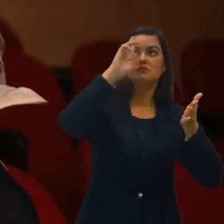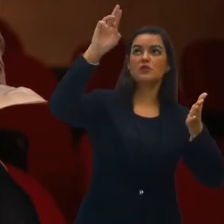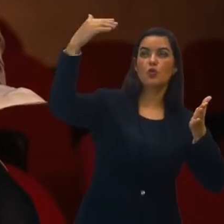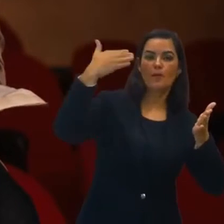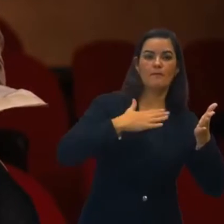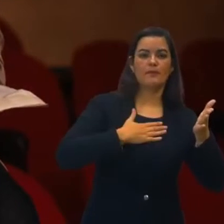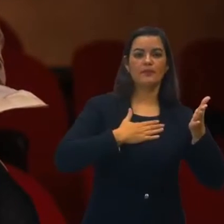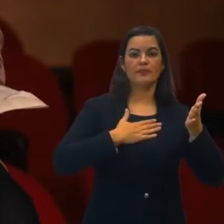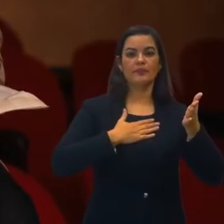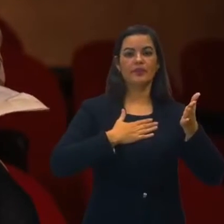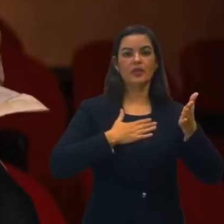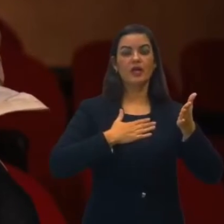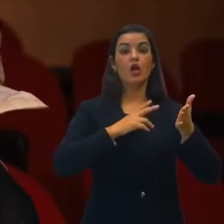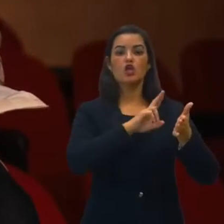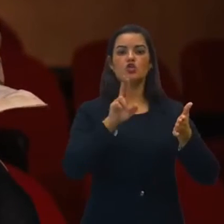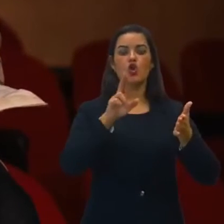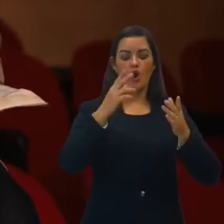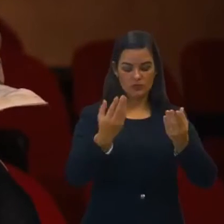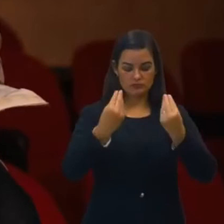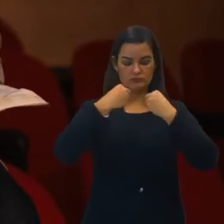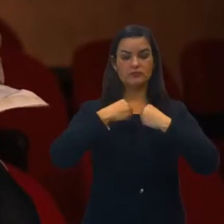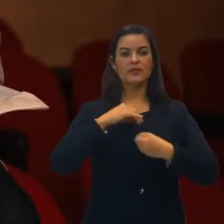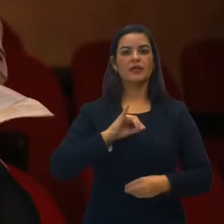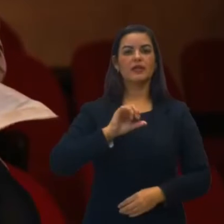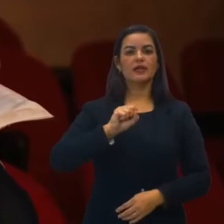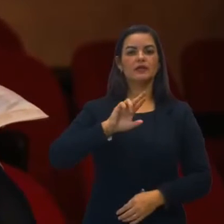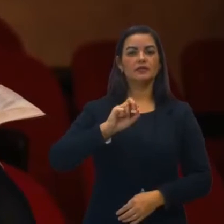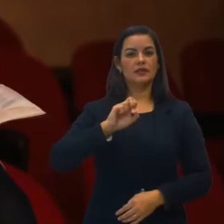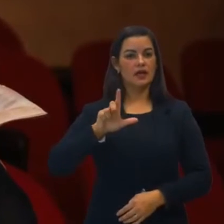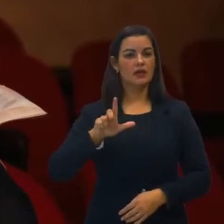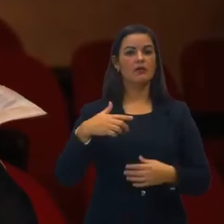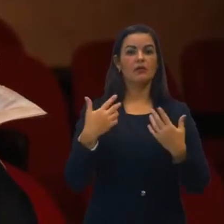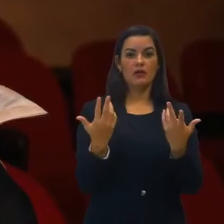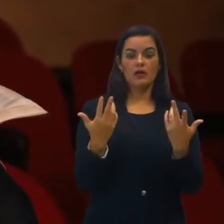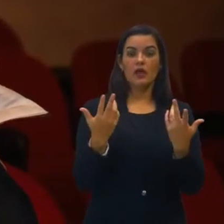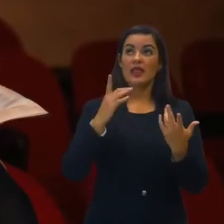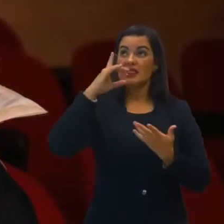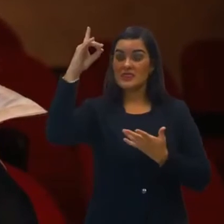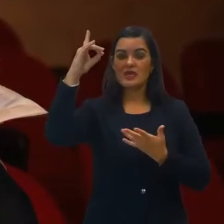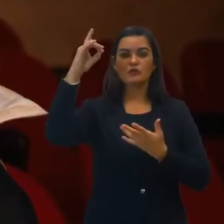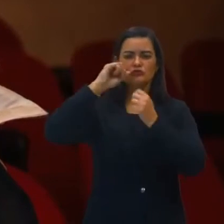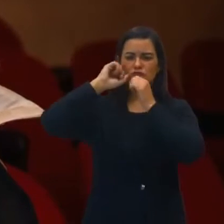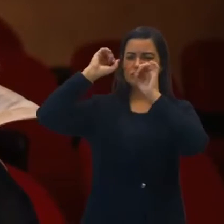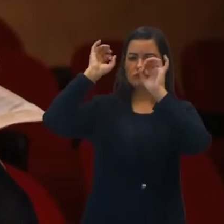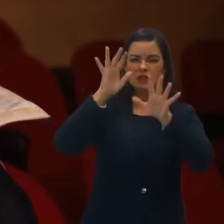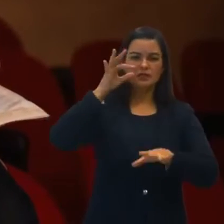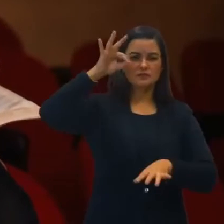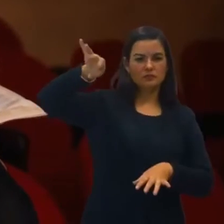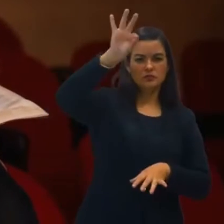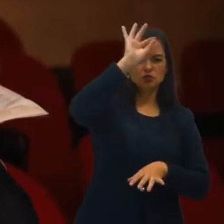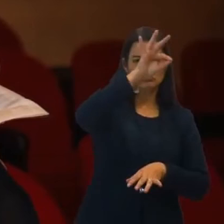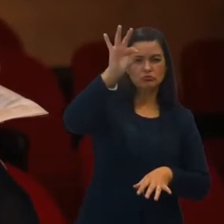Israel. Quando Deus derrama do seu Espírito, quando o avivamento chega, os crentes saem